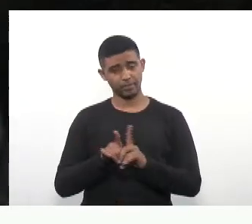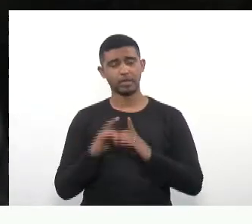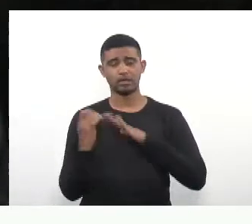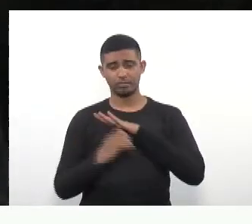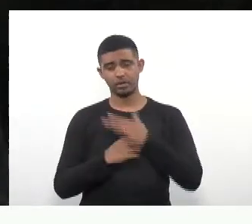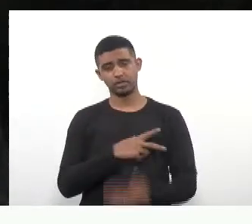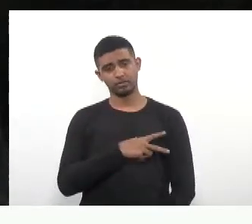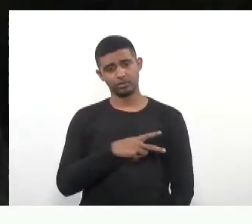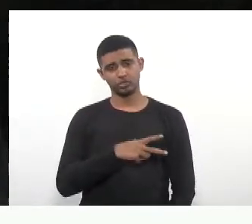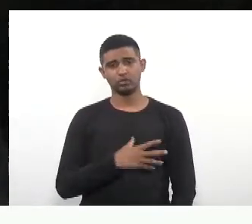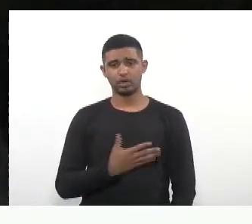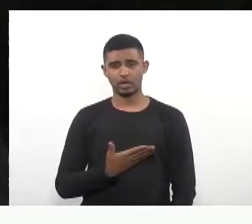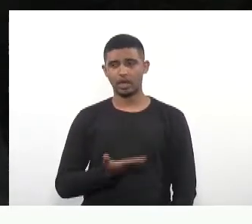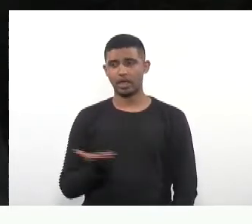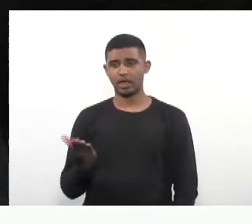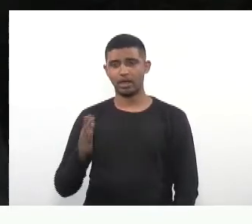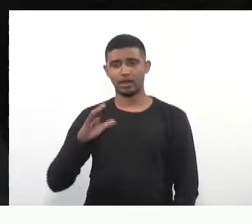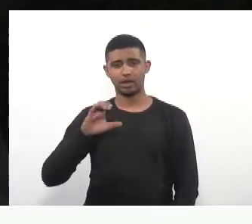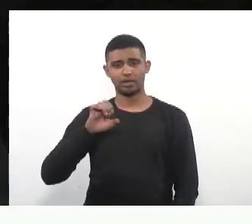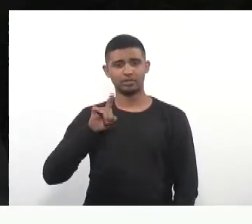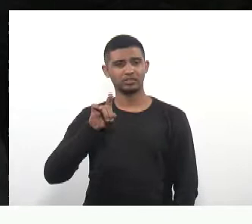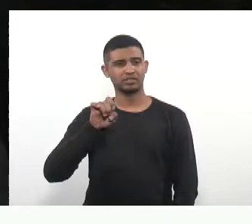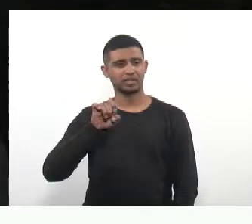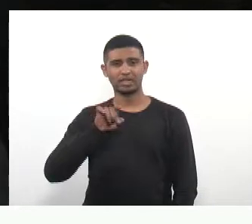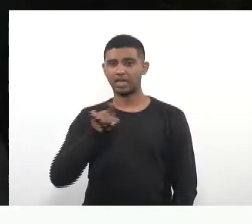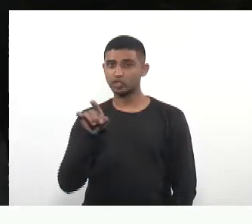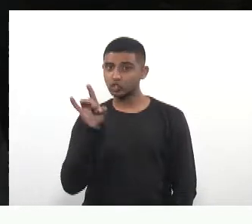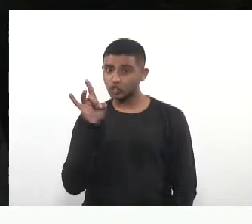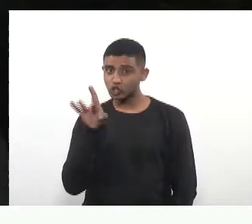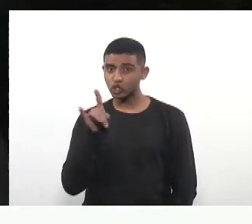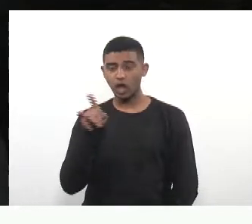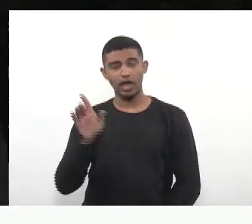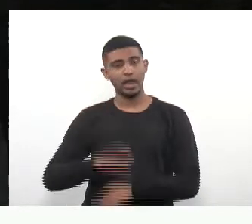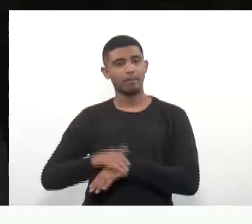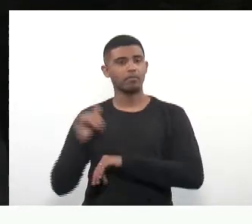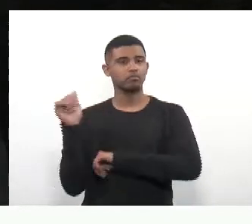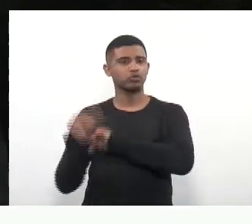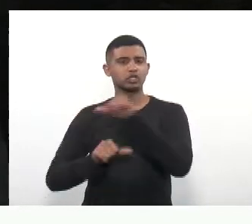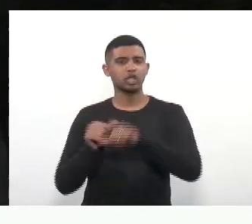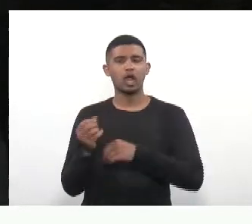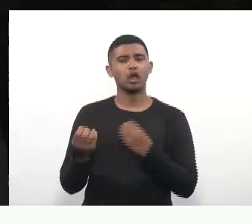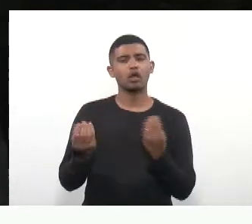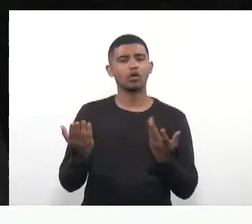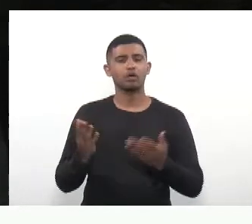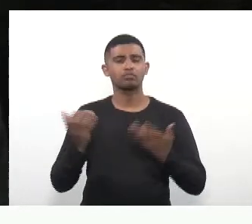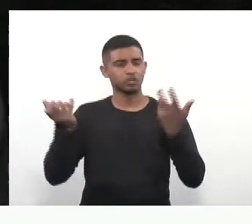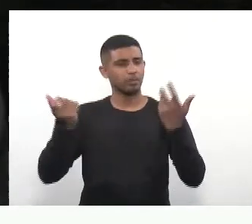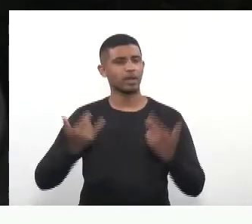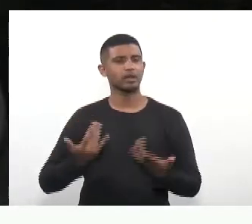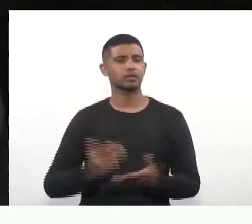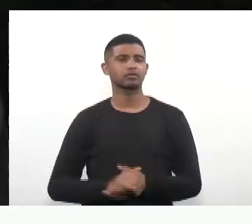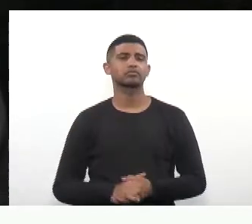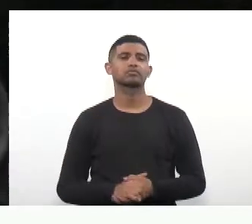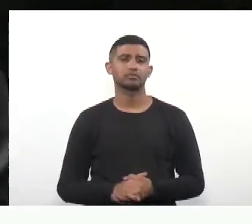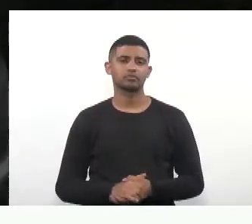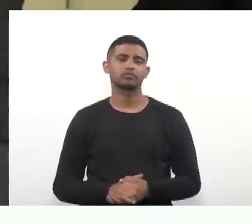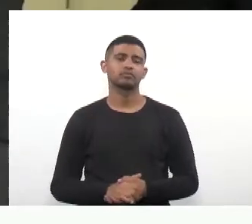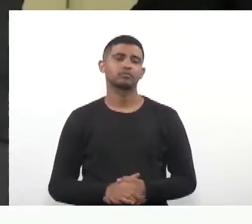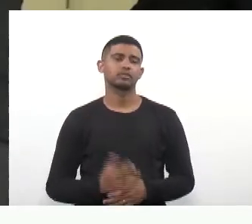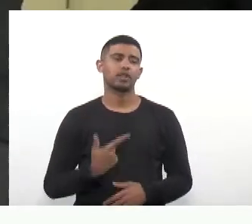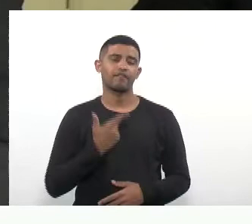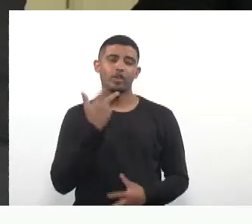particulares. Só a SEDAI ingressou nesse processo de modificação tarifária? Como é que está isso? Nesse caso de